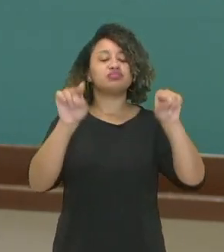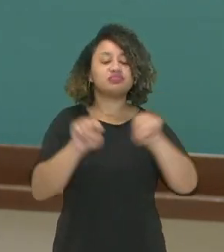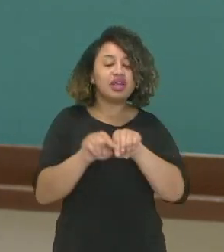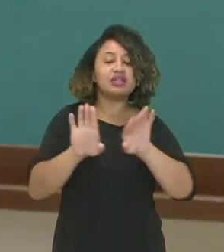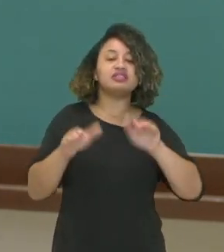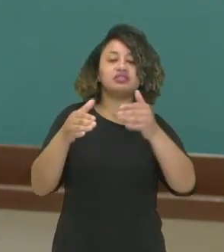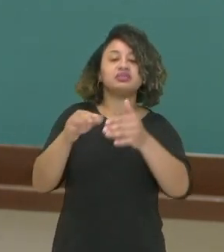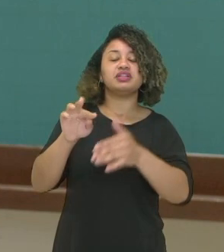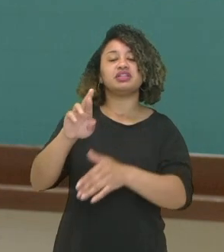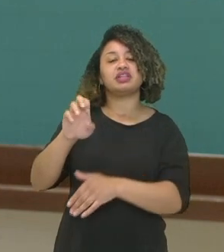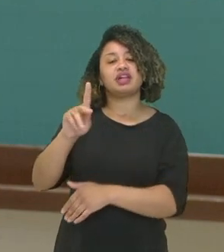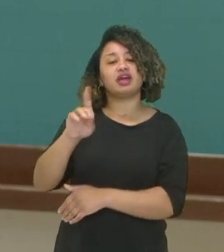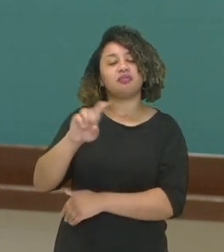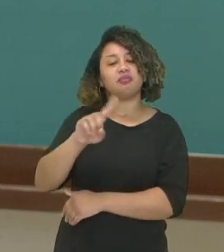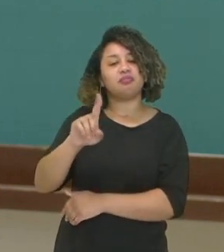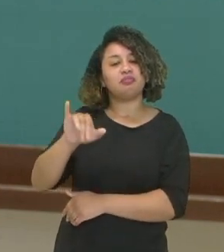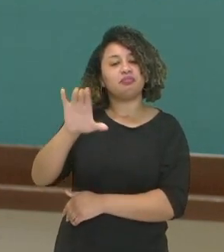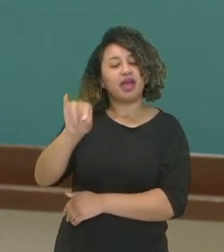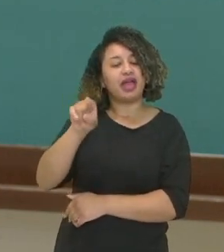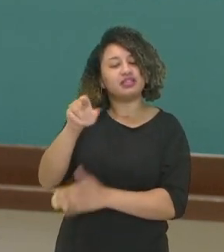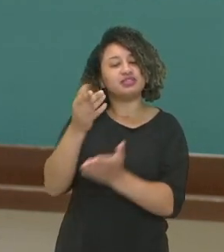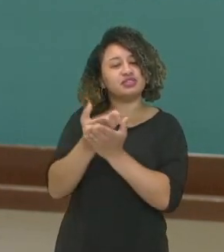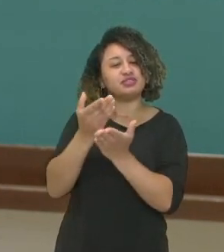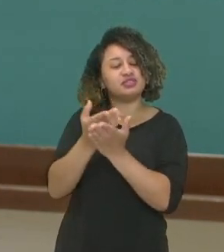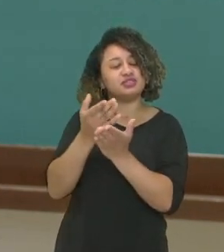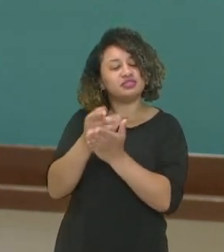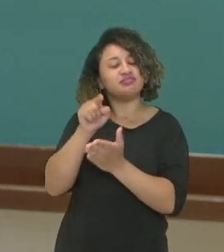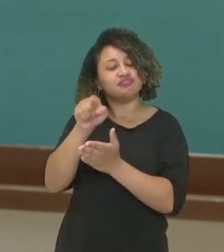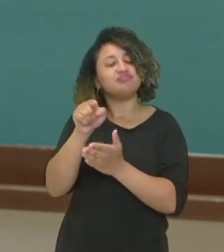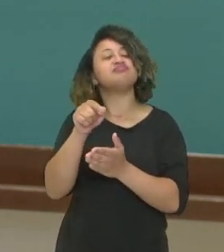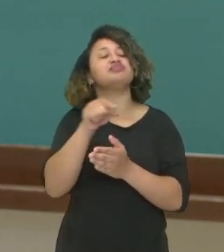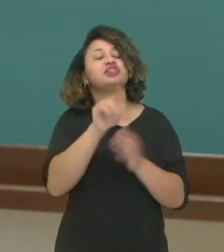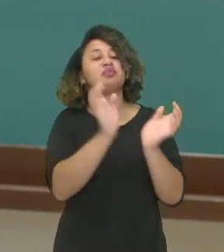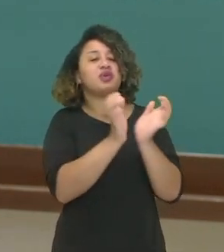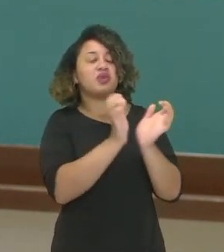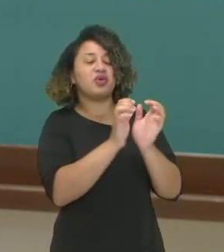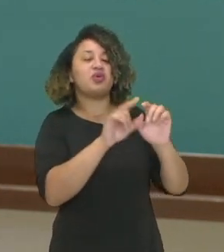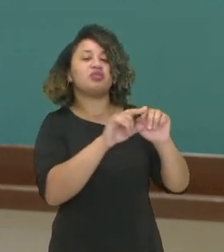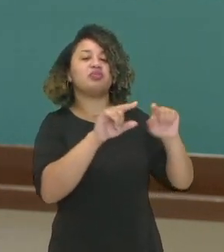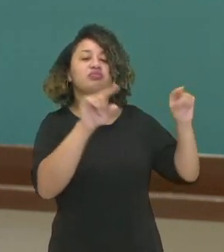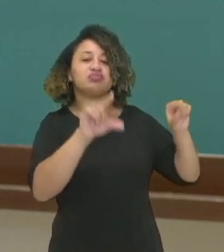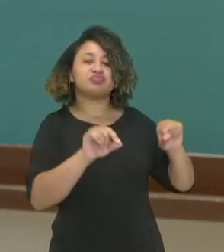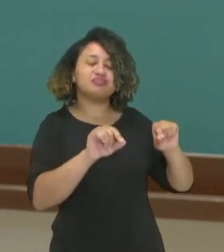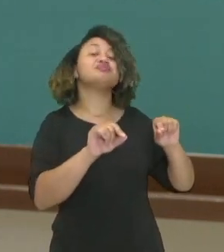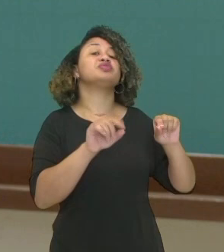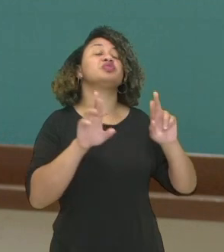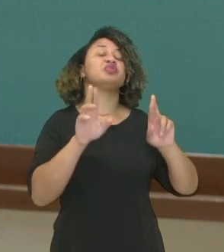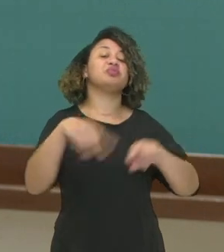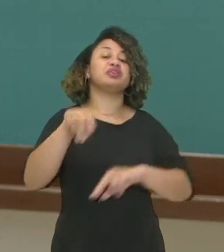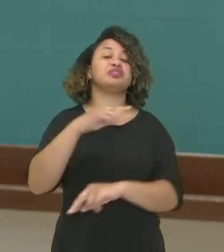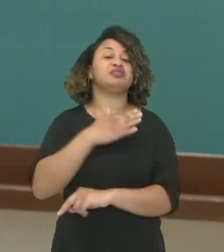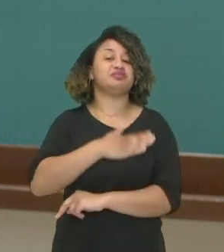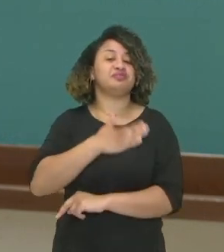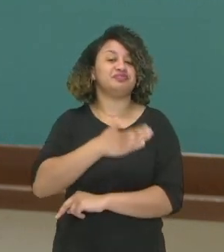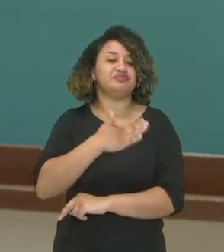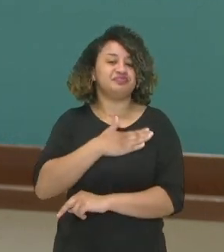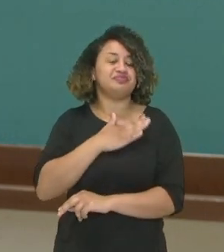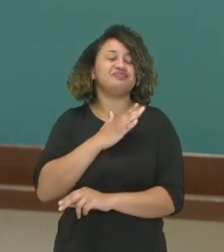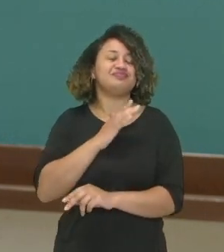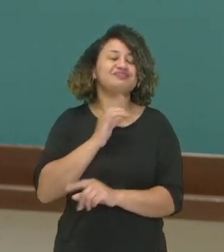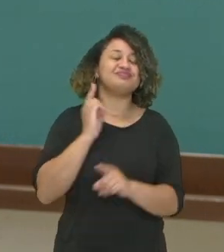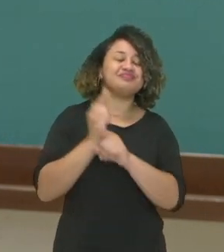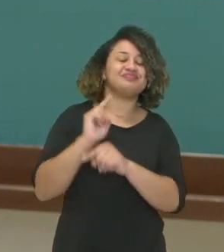www.matific.com.br. Lá tem vários jogos divertidos para você, tá bom? Entre utilizando o seu @escola e se divirta, tá bom? Então, nesse vídeo,